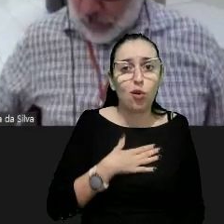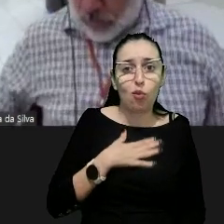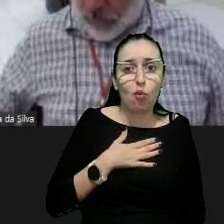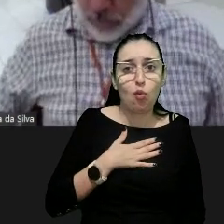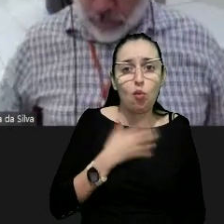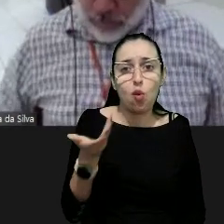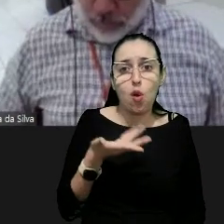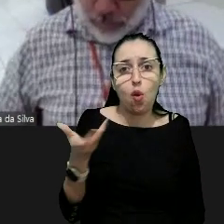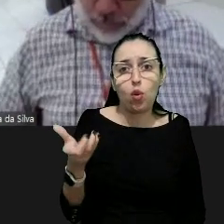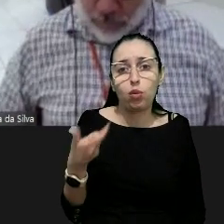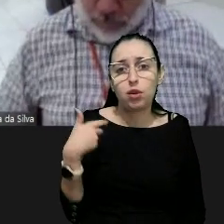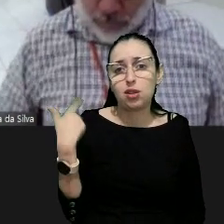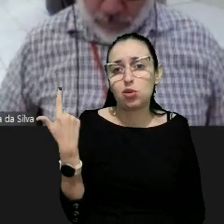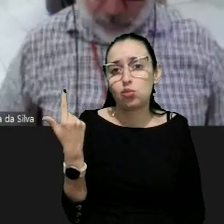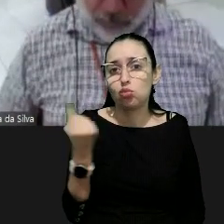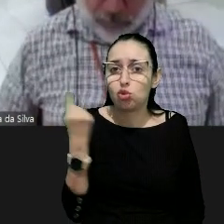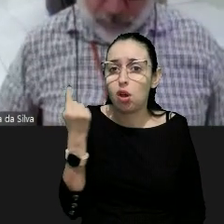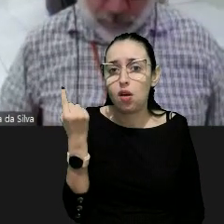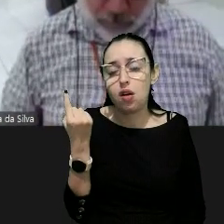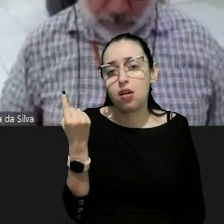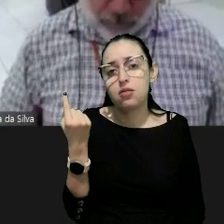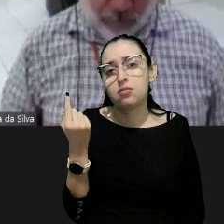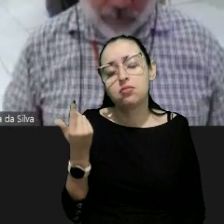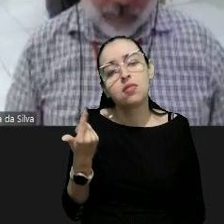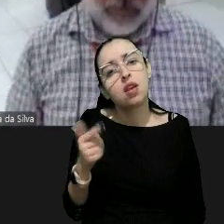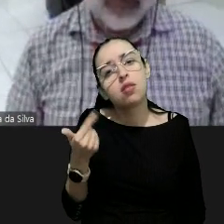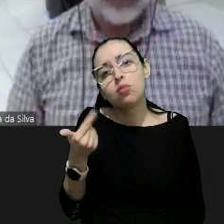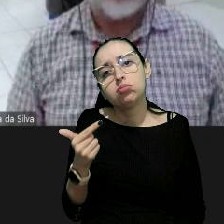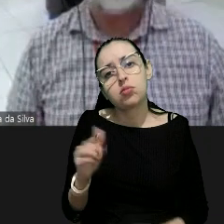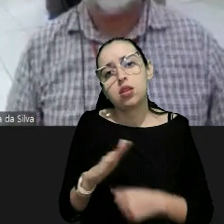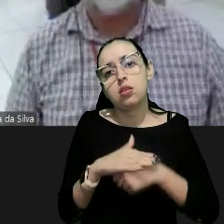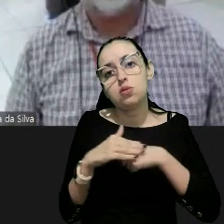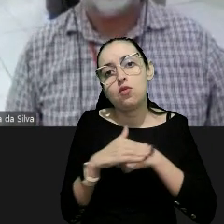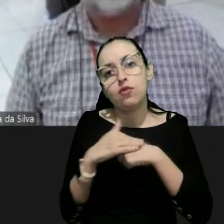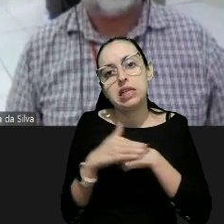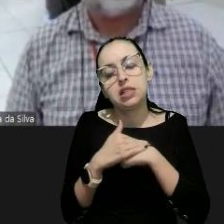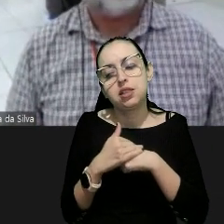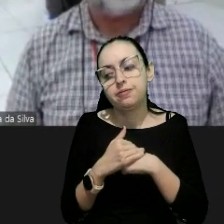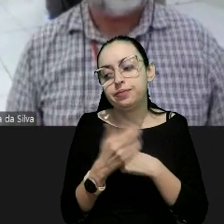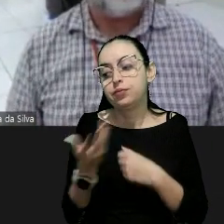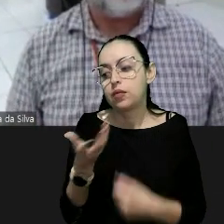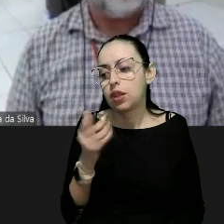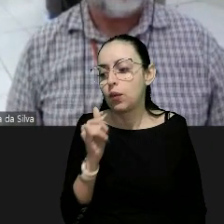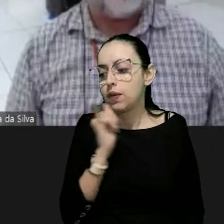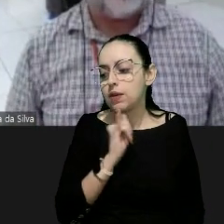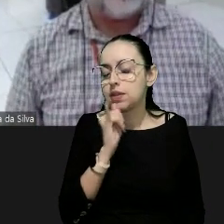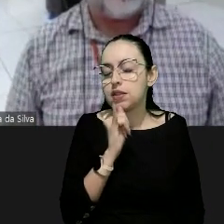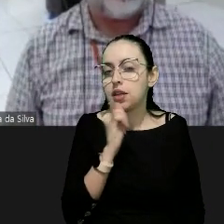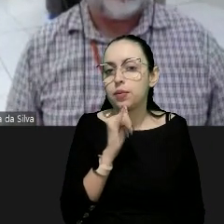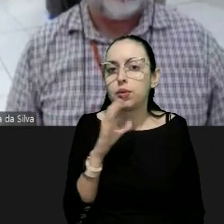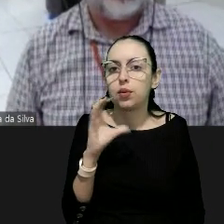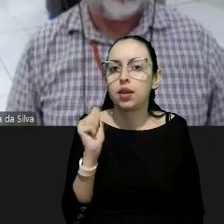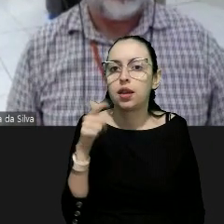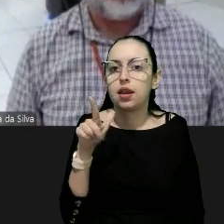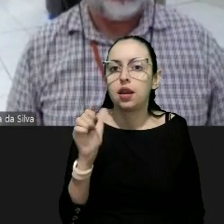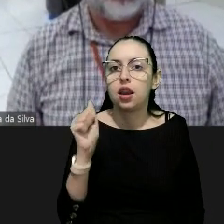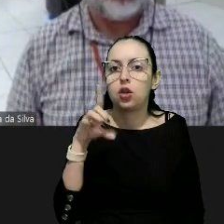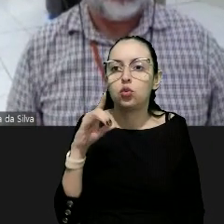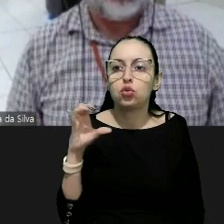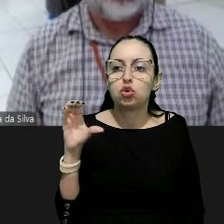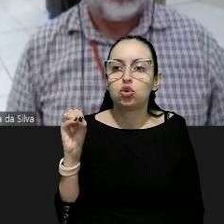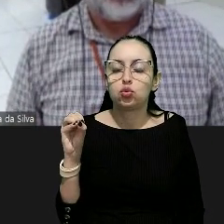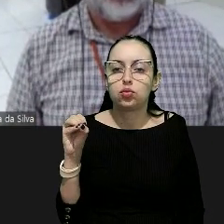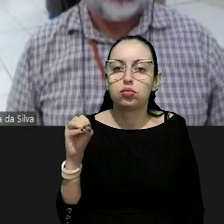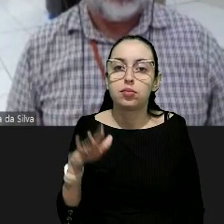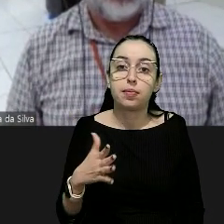mundo morreu, eu estou sozinho. E eles não têm com quem conversar. Aí eu quero te dar um